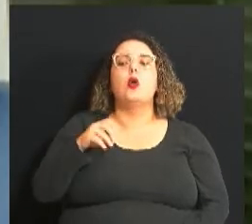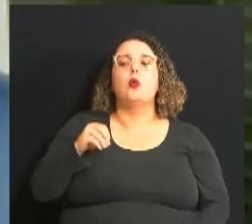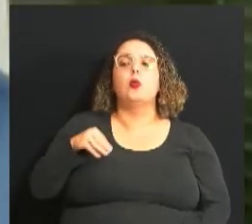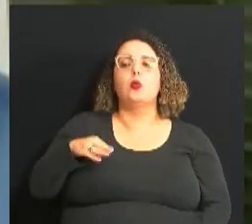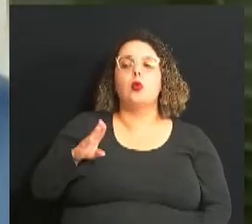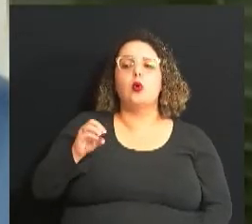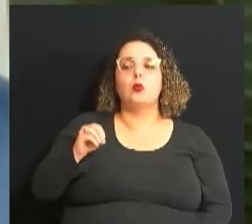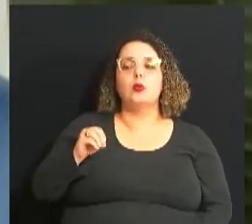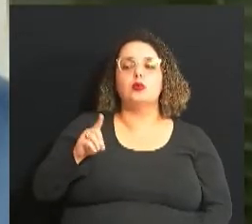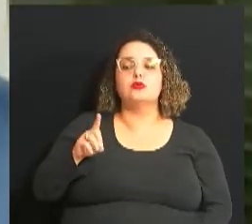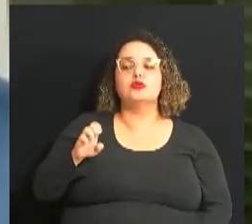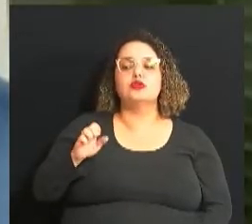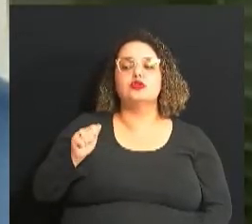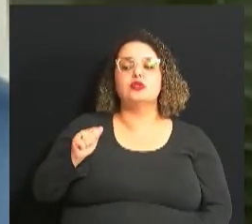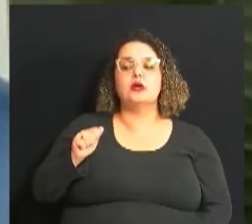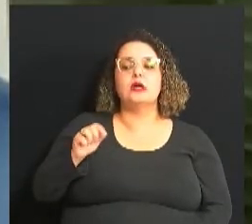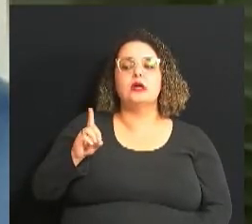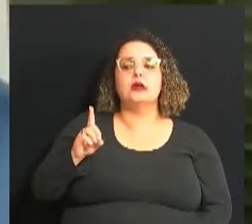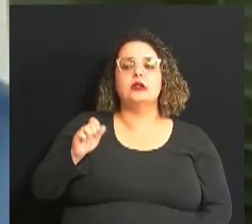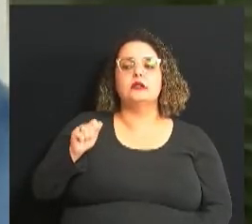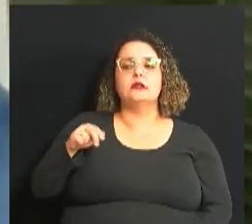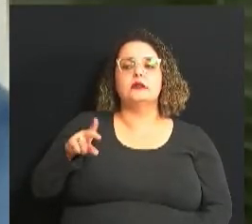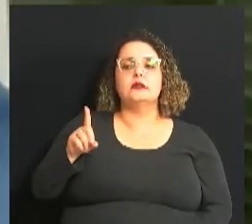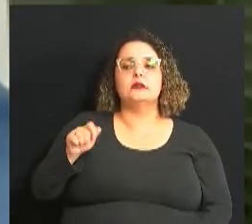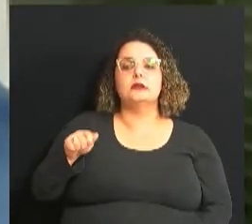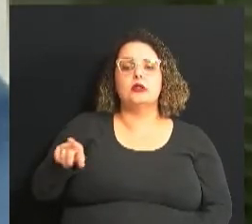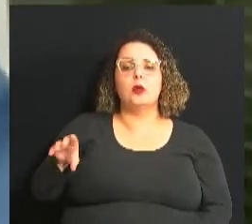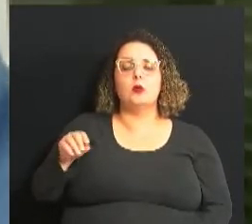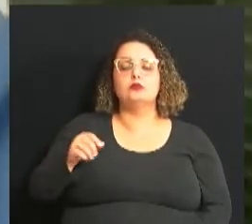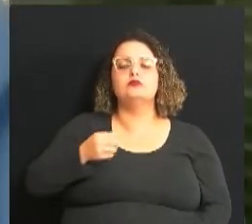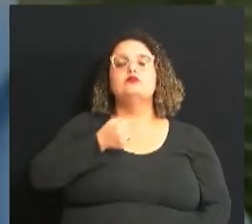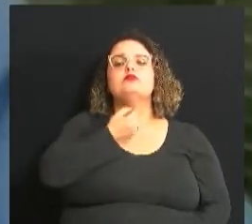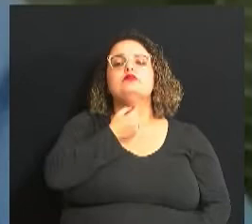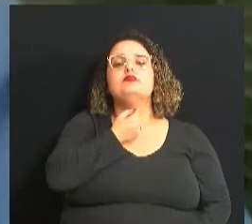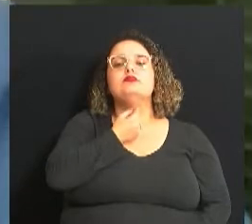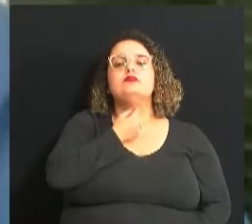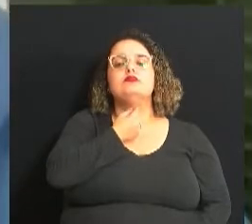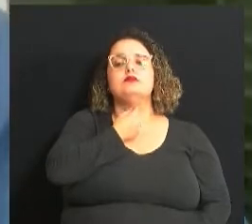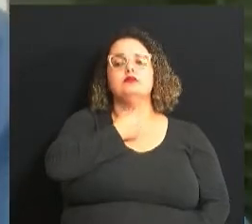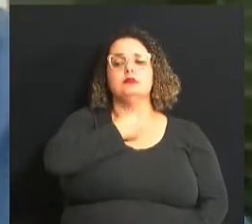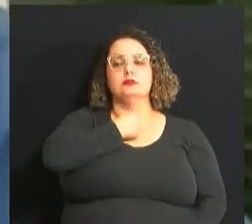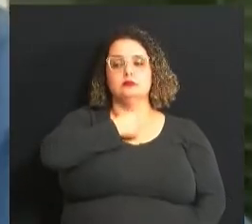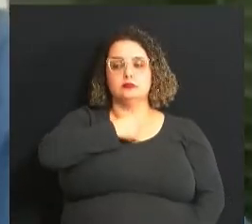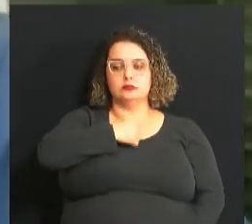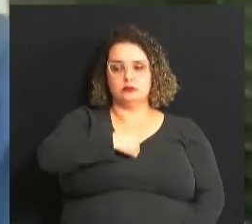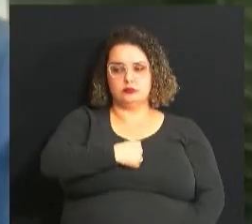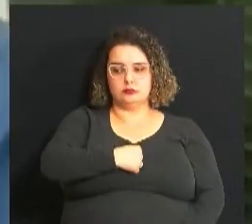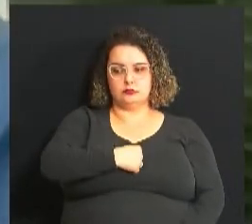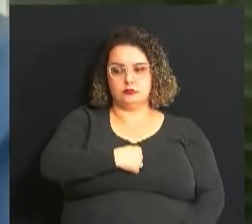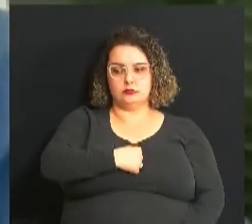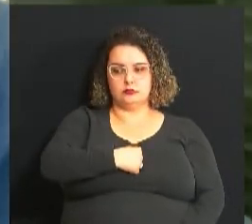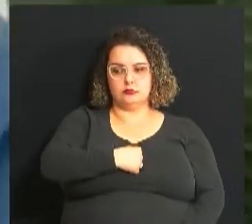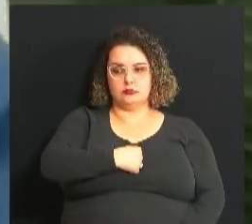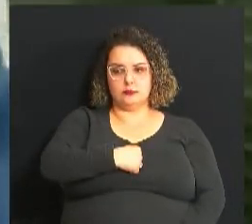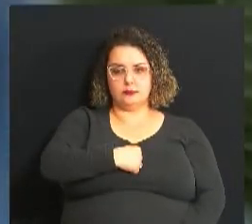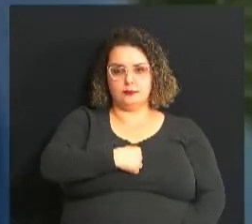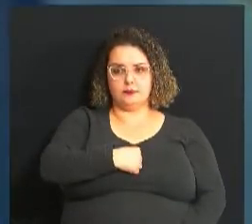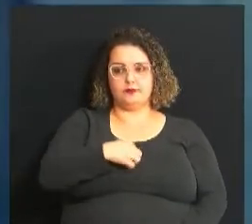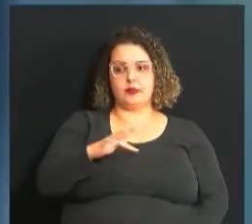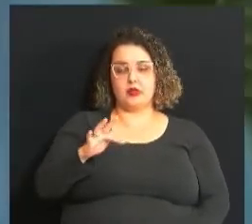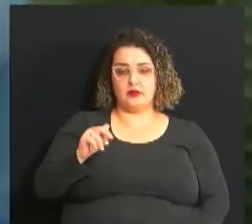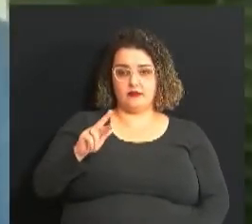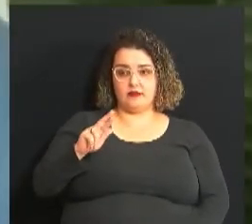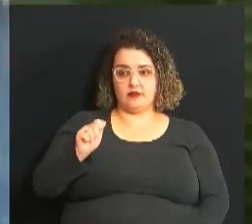laringe, que leva o ar que nós respiramos até o pulmão. A faringe fica atrás